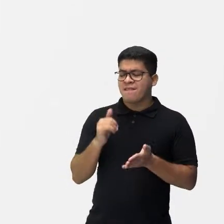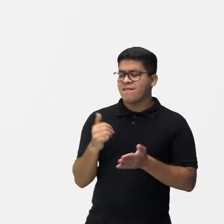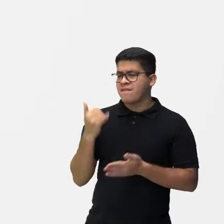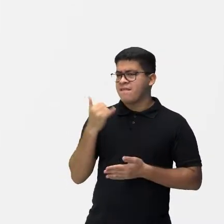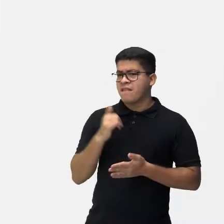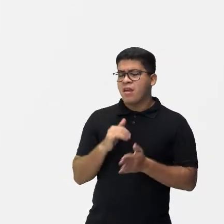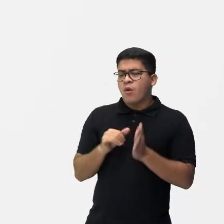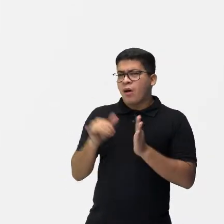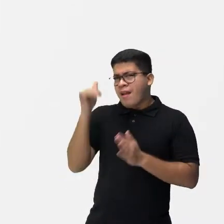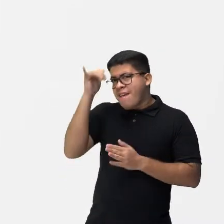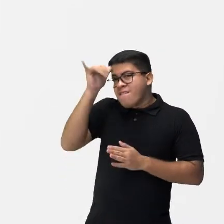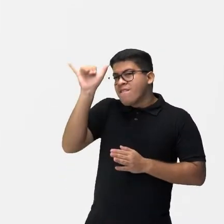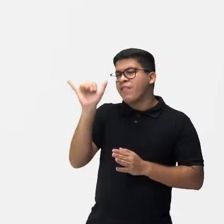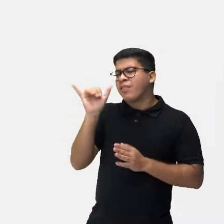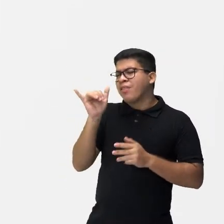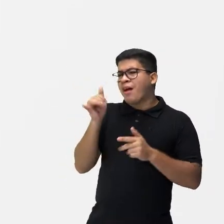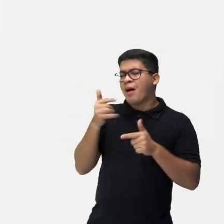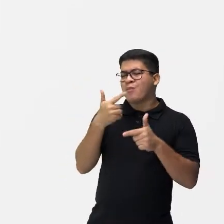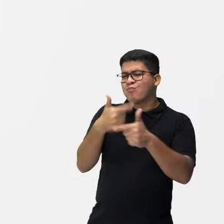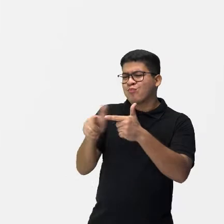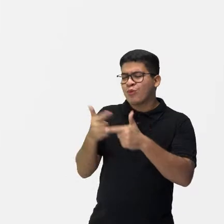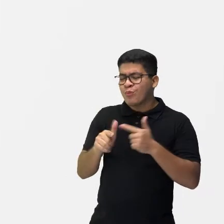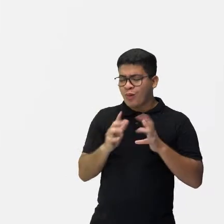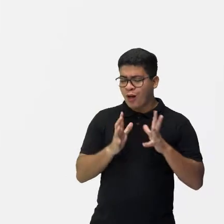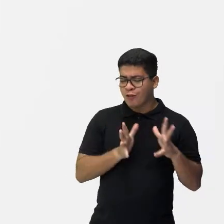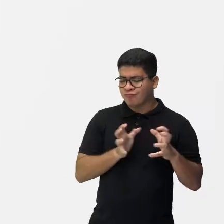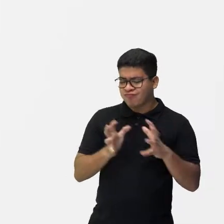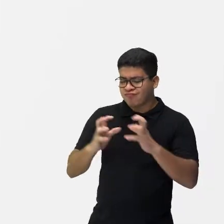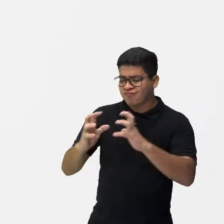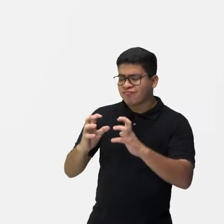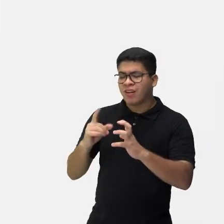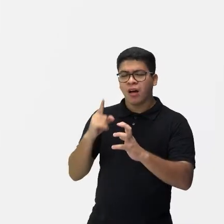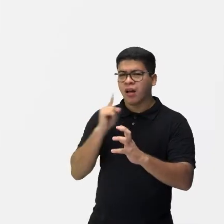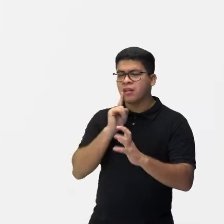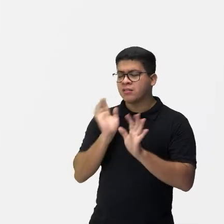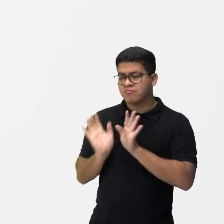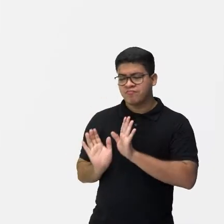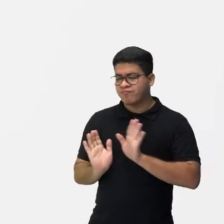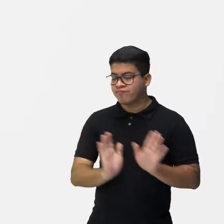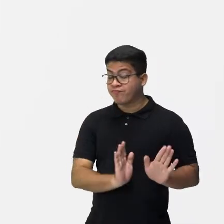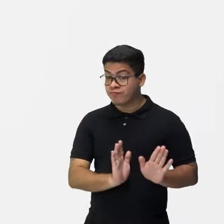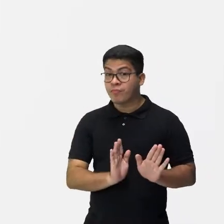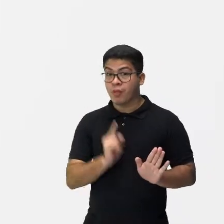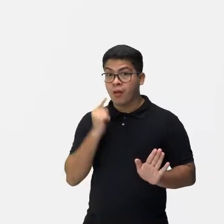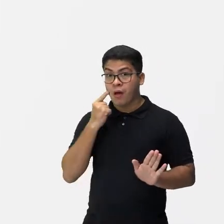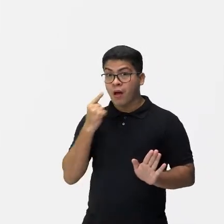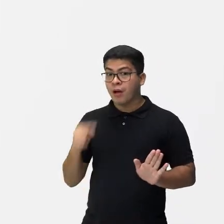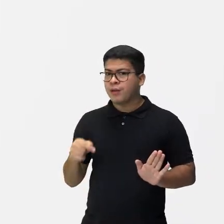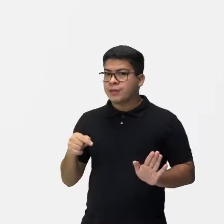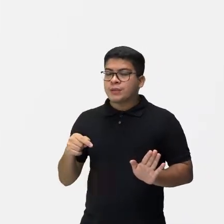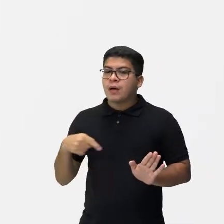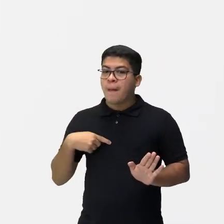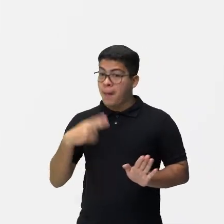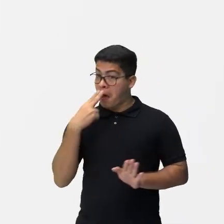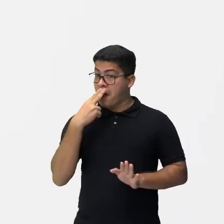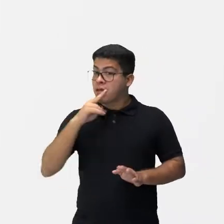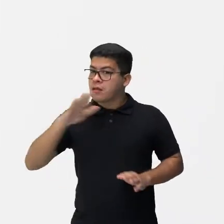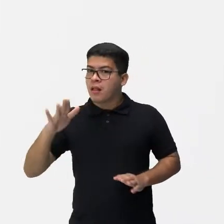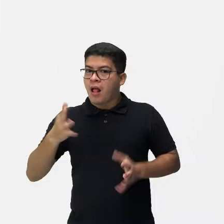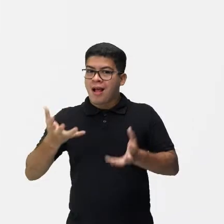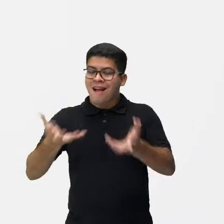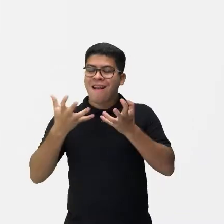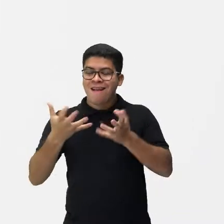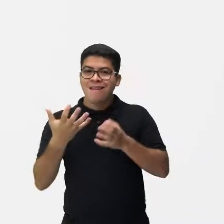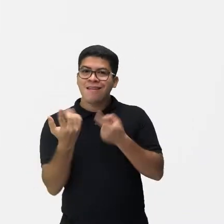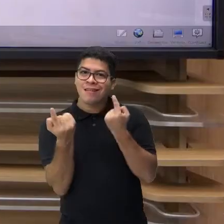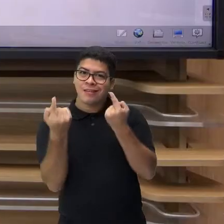acabar deixando Hitler, né, colocar em prática aí as suas pretensões. Que pretensões eram essas? Vamos retomar aqui,